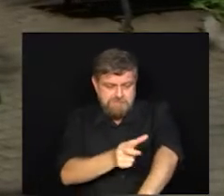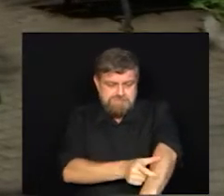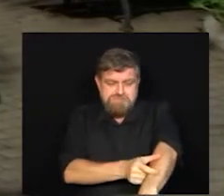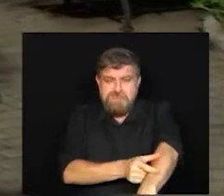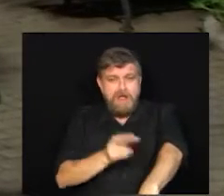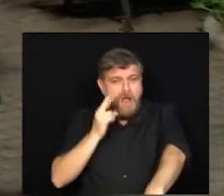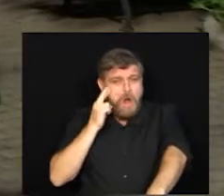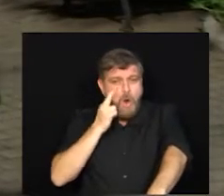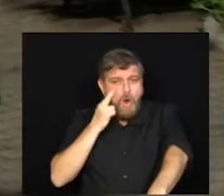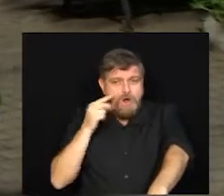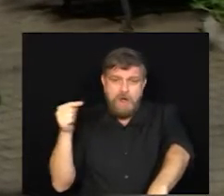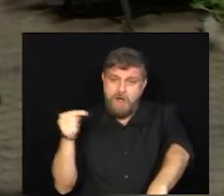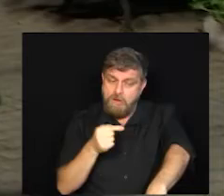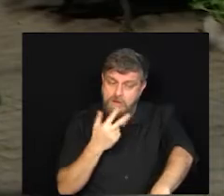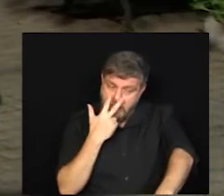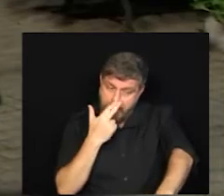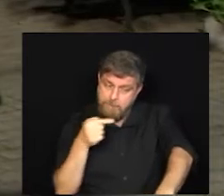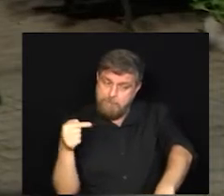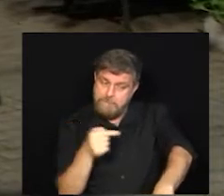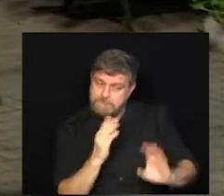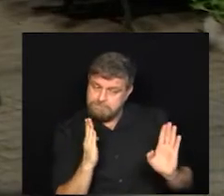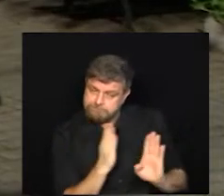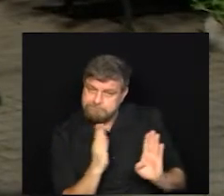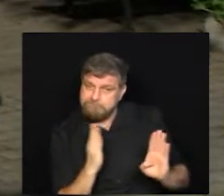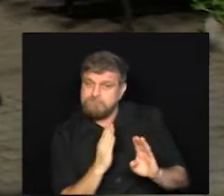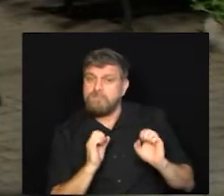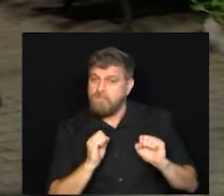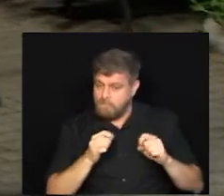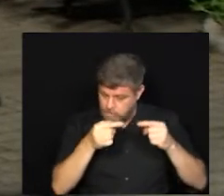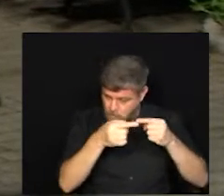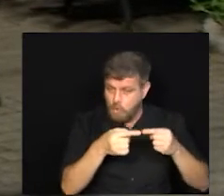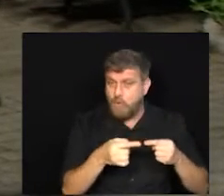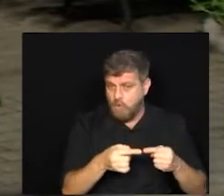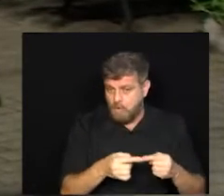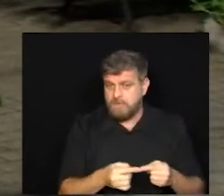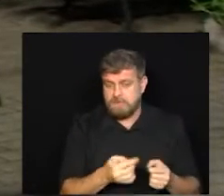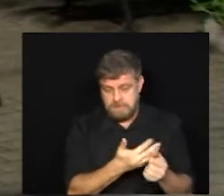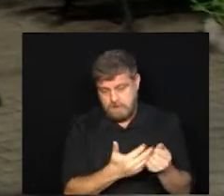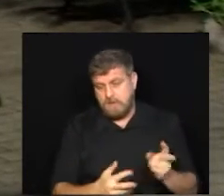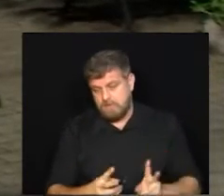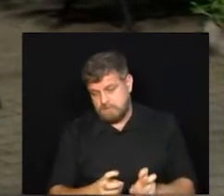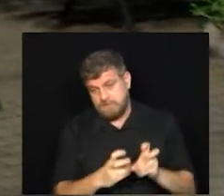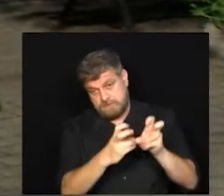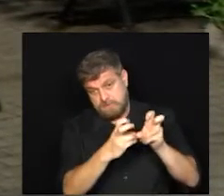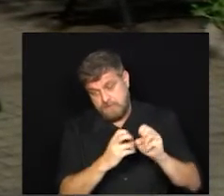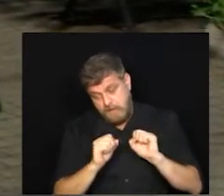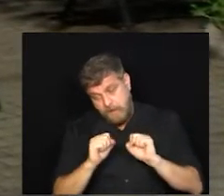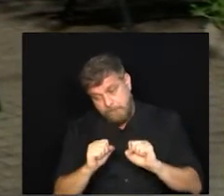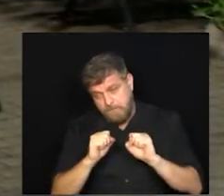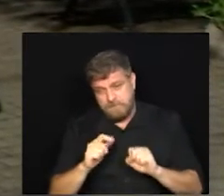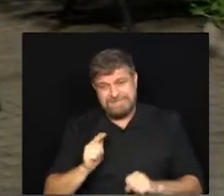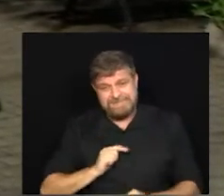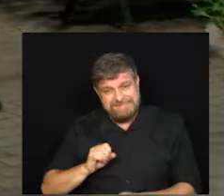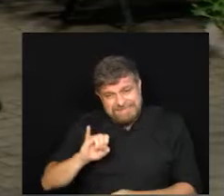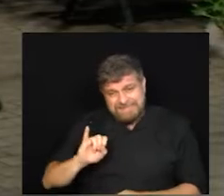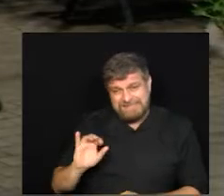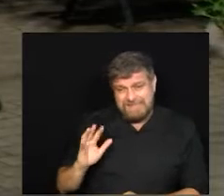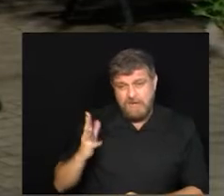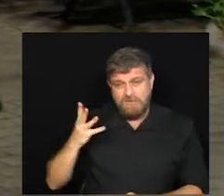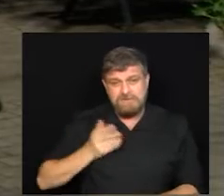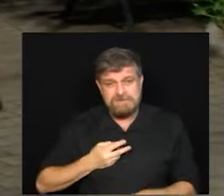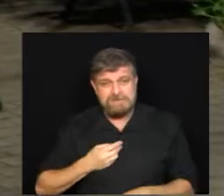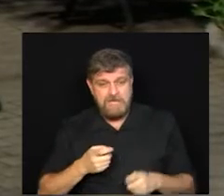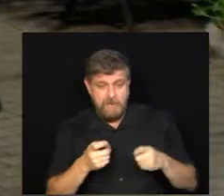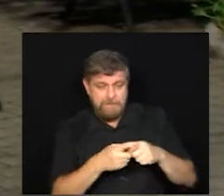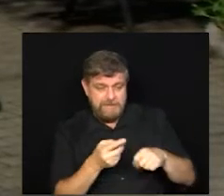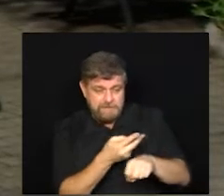indício de que a plaqueta está baixa, isso eventualmente pode estar relacionado a um diagnóstico como uma leucemia. Então, se acontecer algum desses sintomas, procurar um